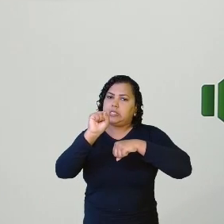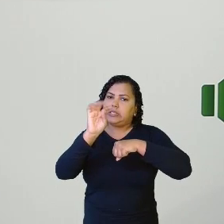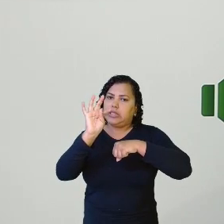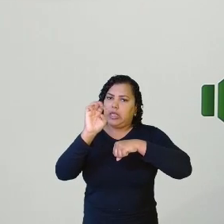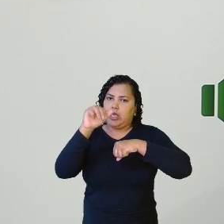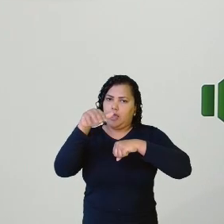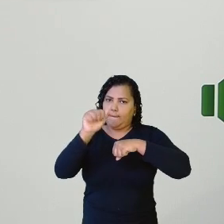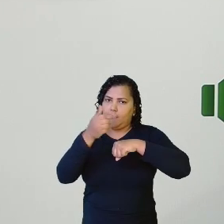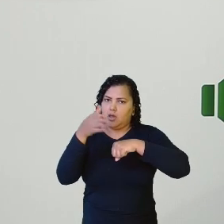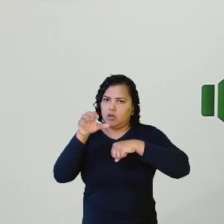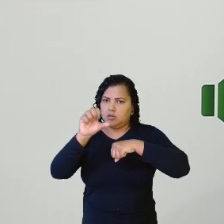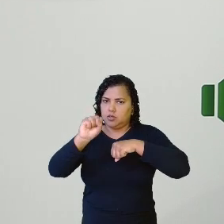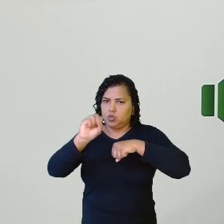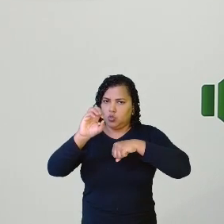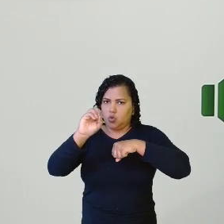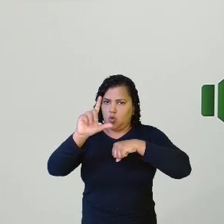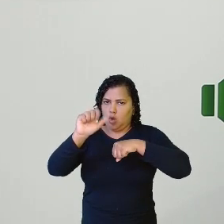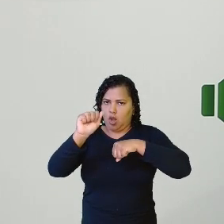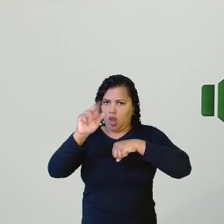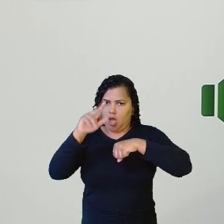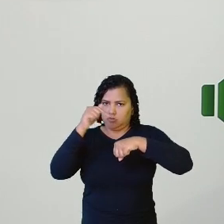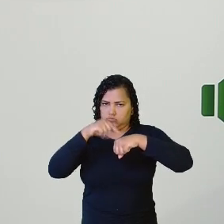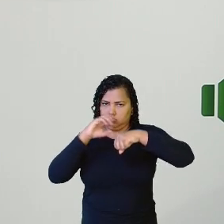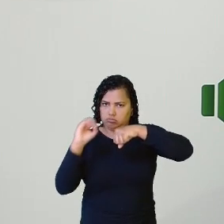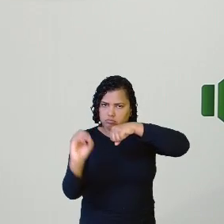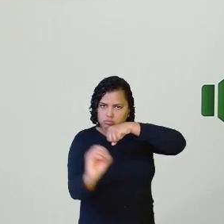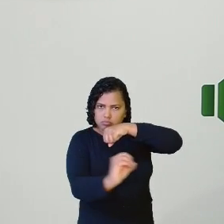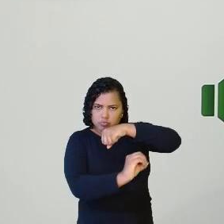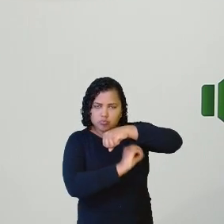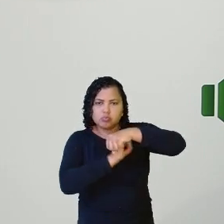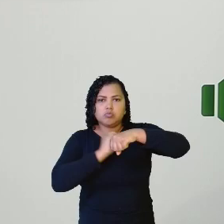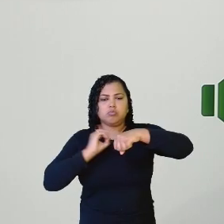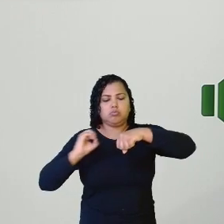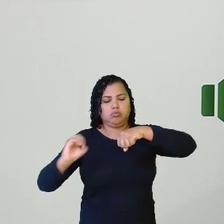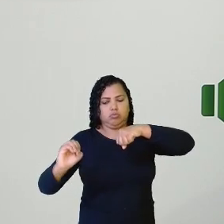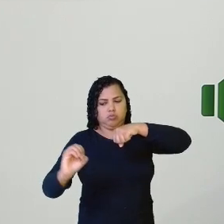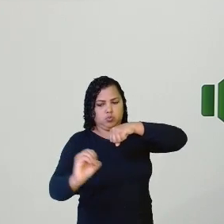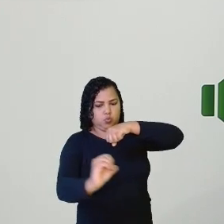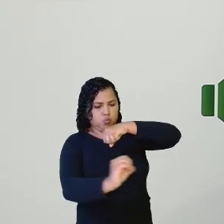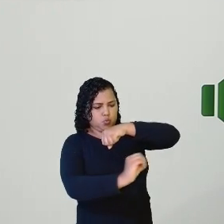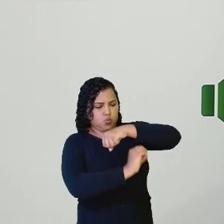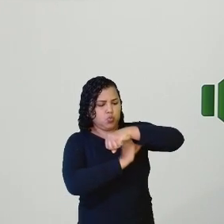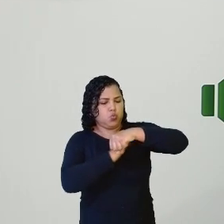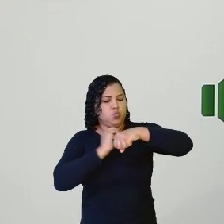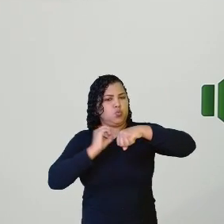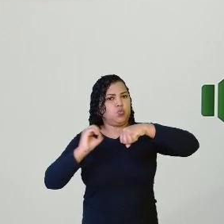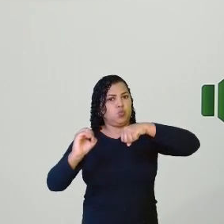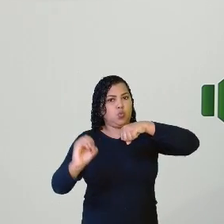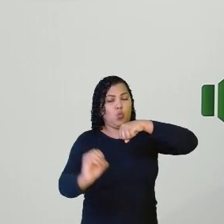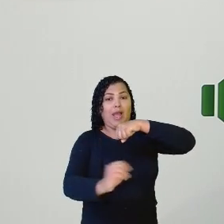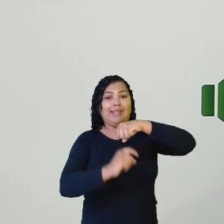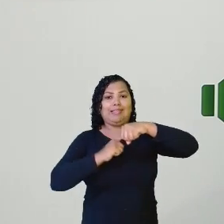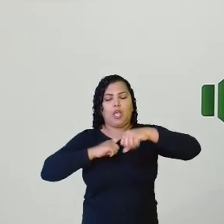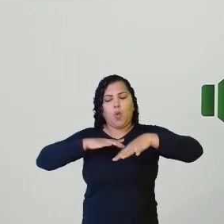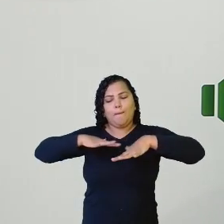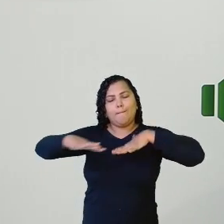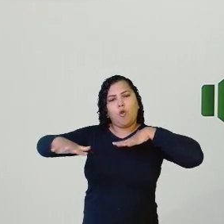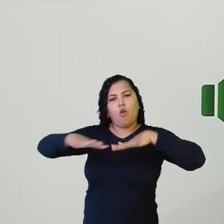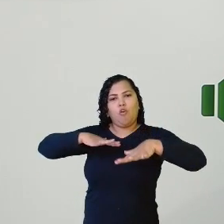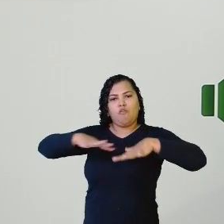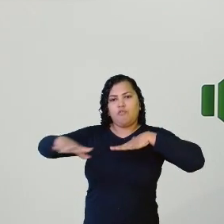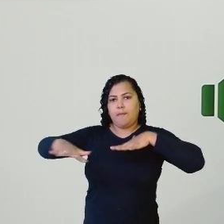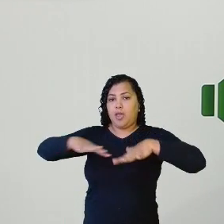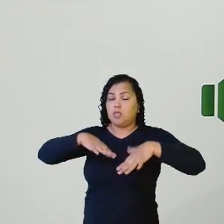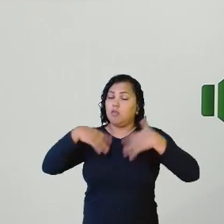a gente tem aqui, justamente nesse sistema, o movimento que este planeta faz. E aí, por que eu trouxe